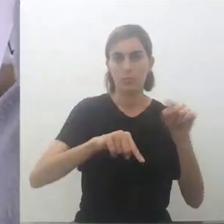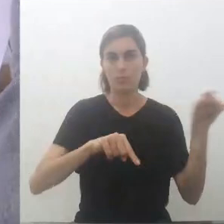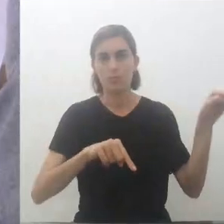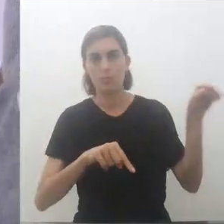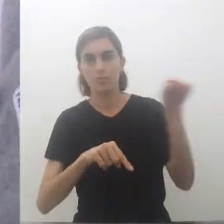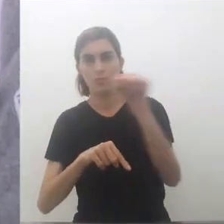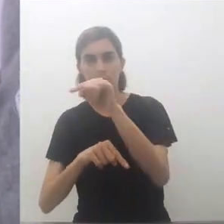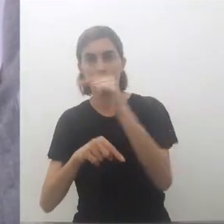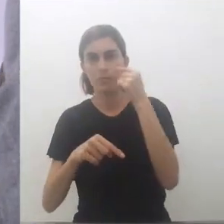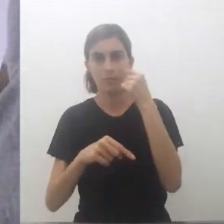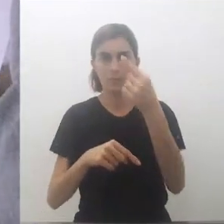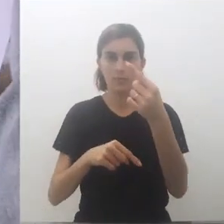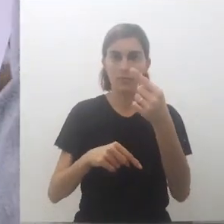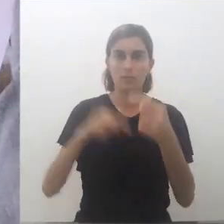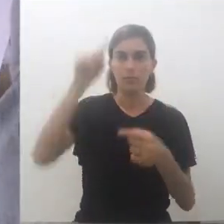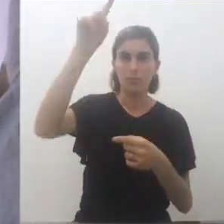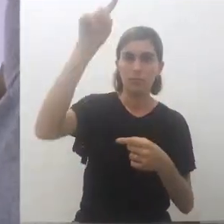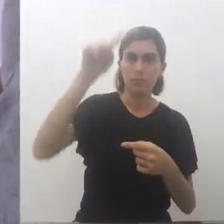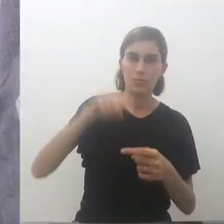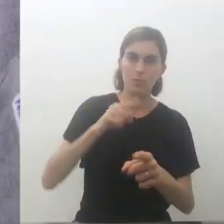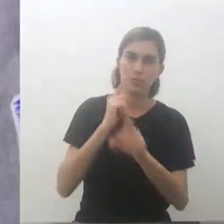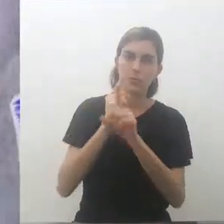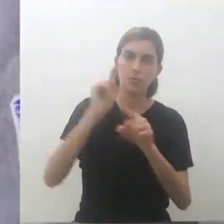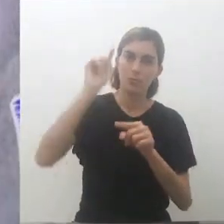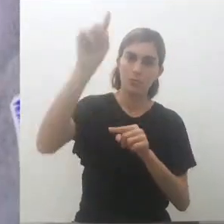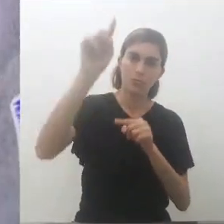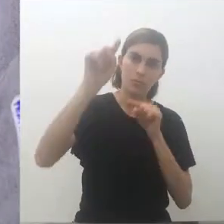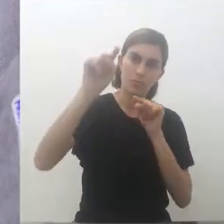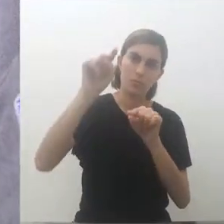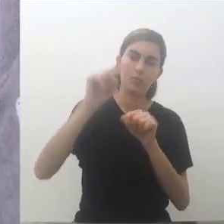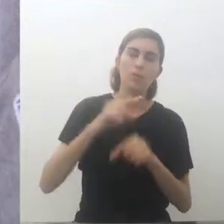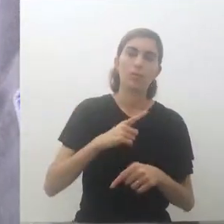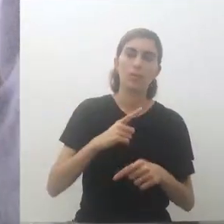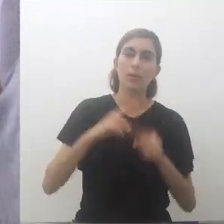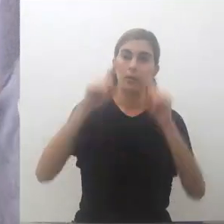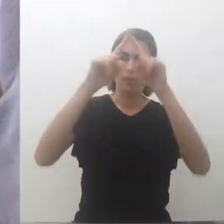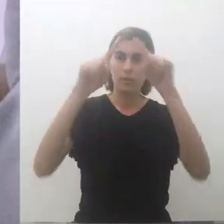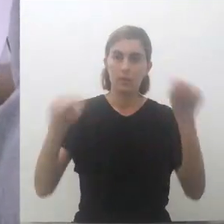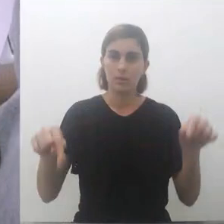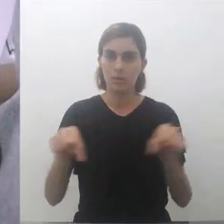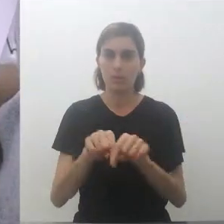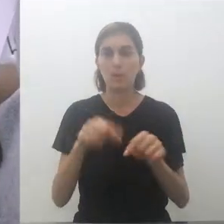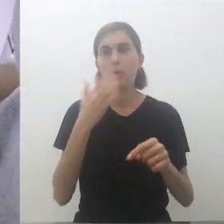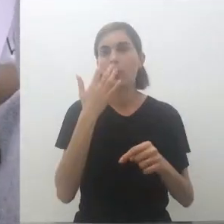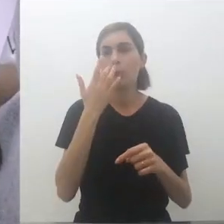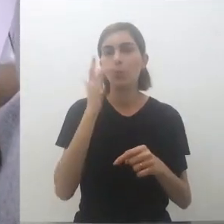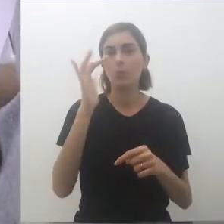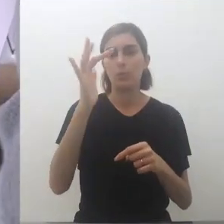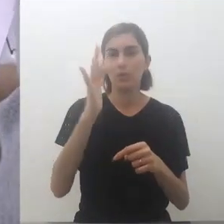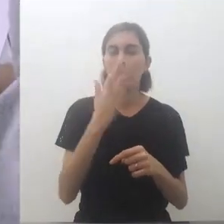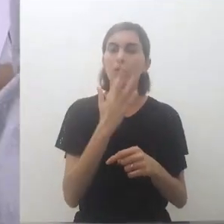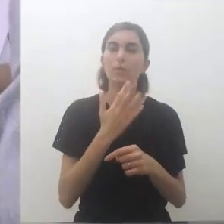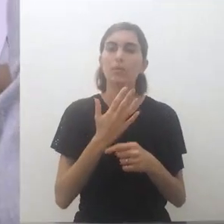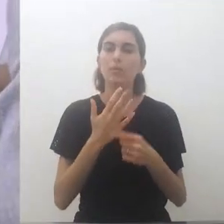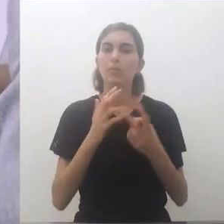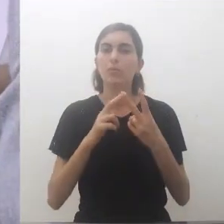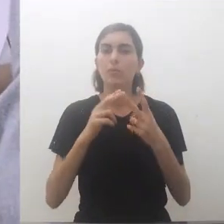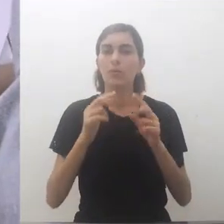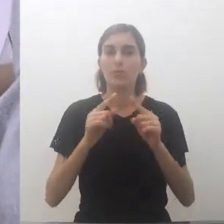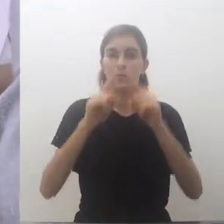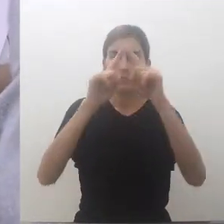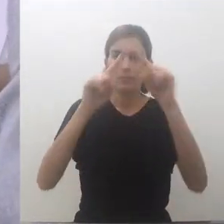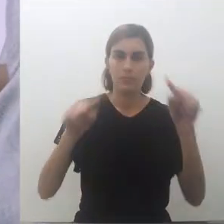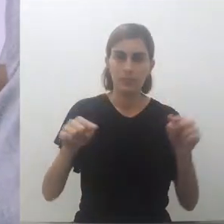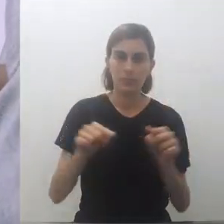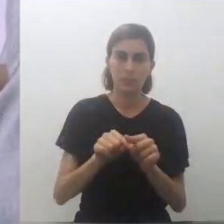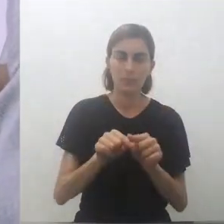do encontro desses pontos, nós temos os triângulos dourados, que seriam os triângulos áureos. O